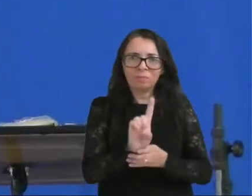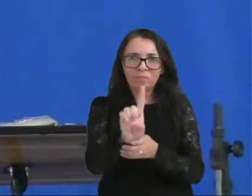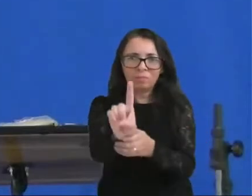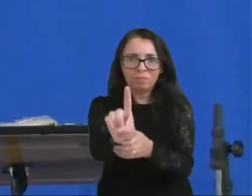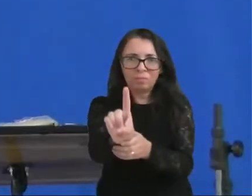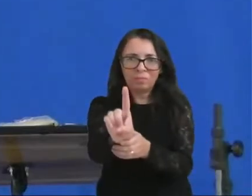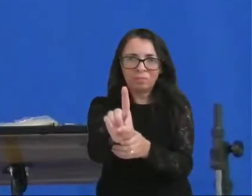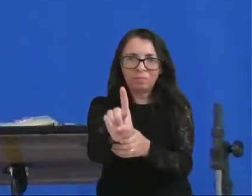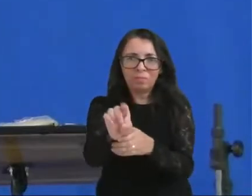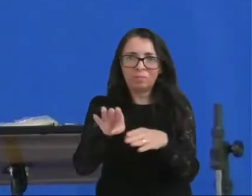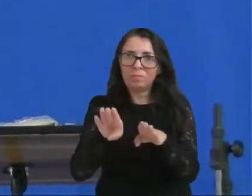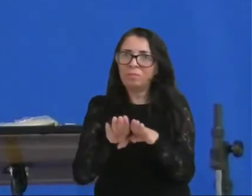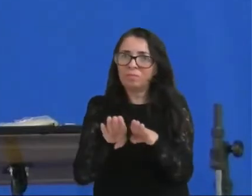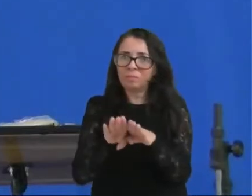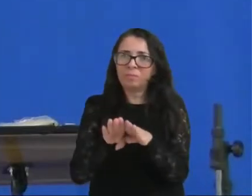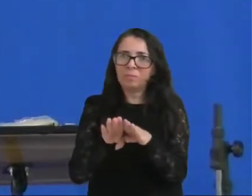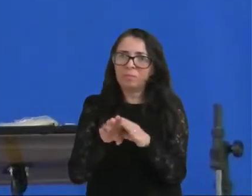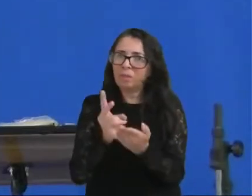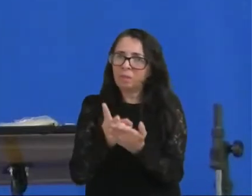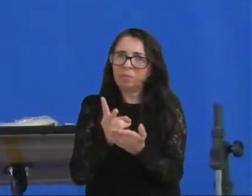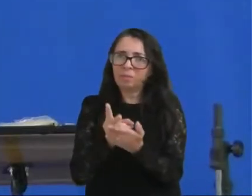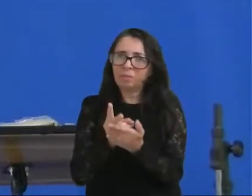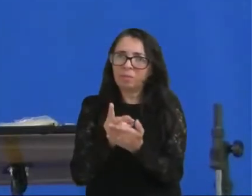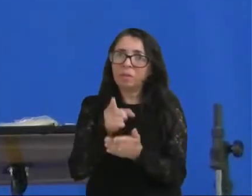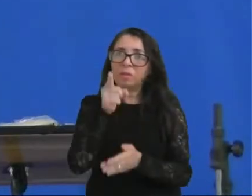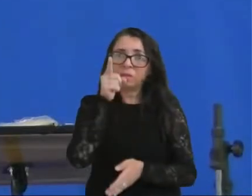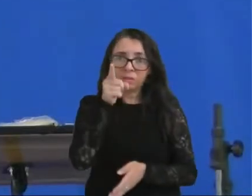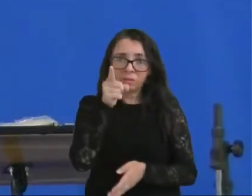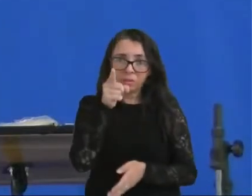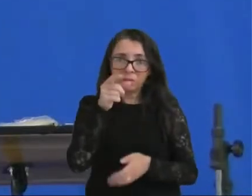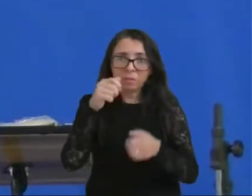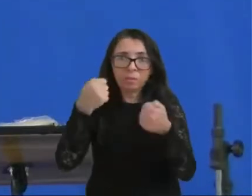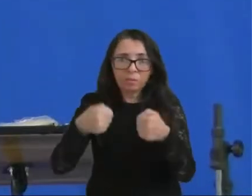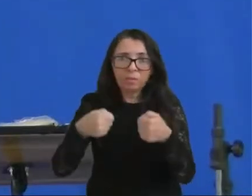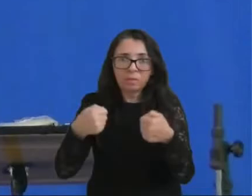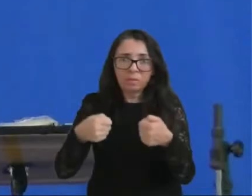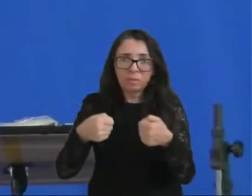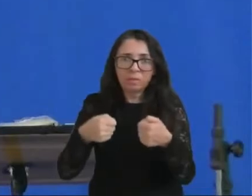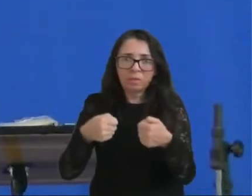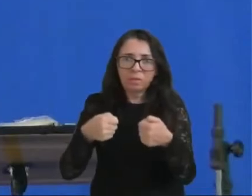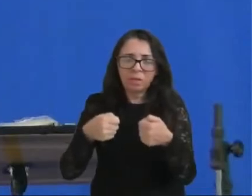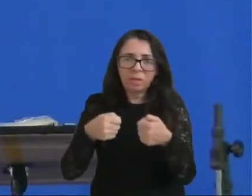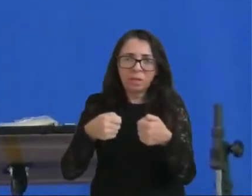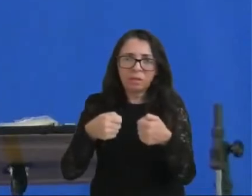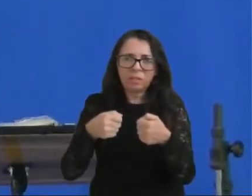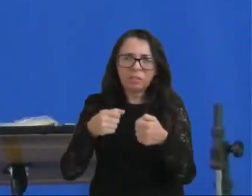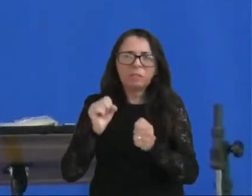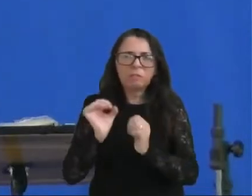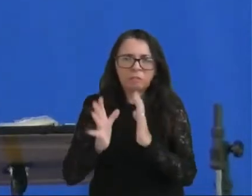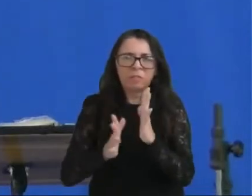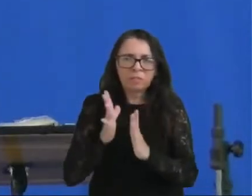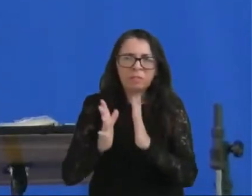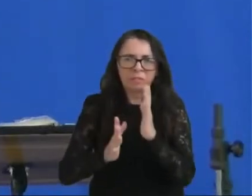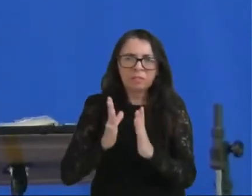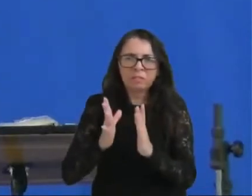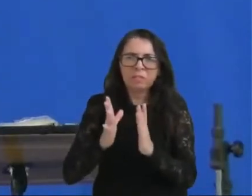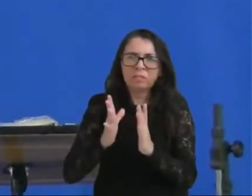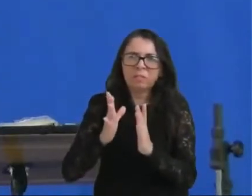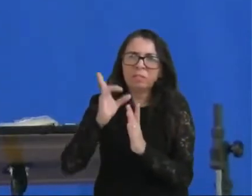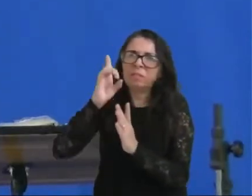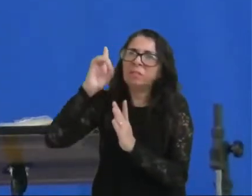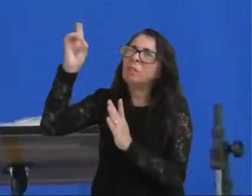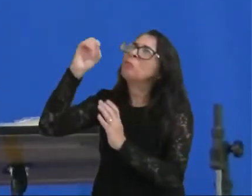amor de Deus. Nada pode nos separar do amor de Deus. Não é a situação que estamos